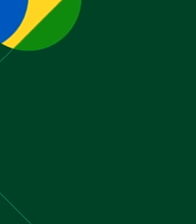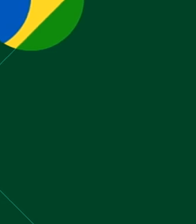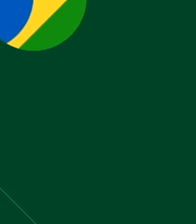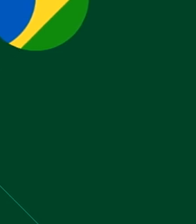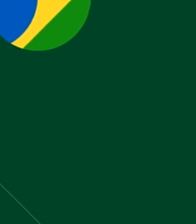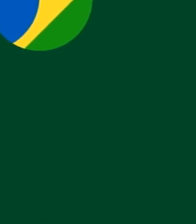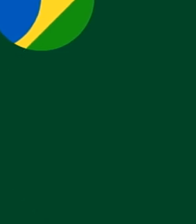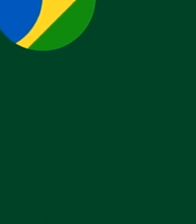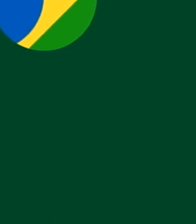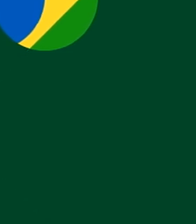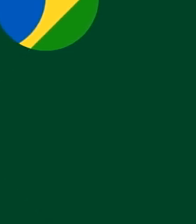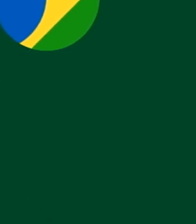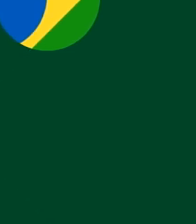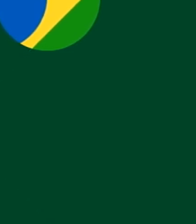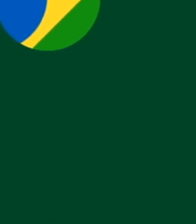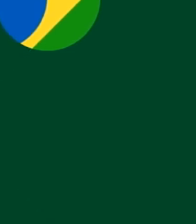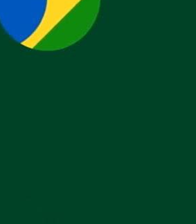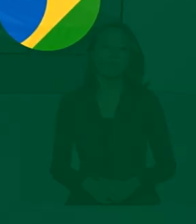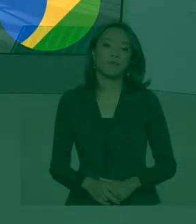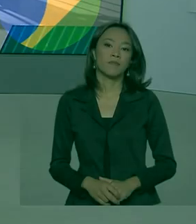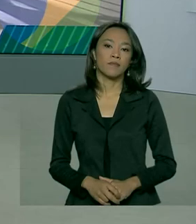Momento Saúde.